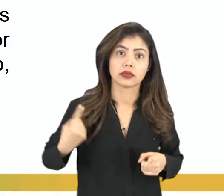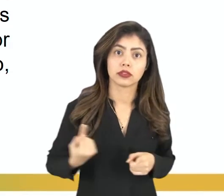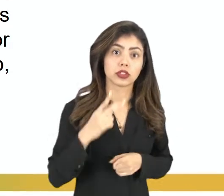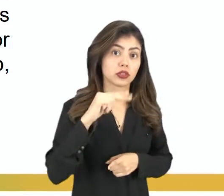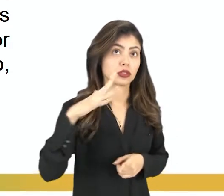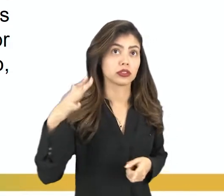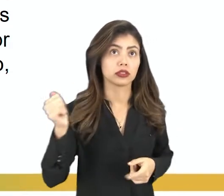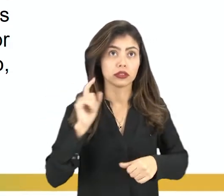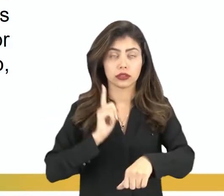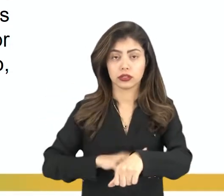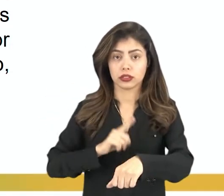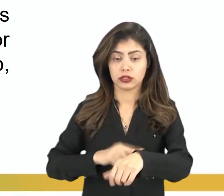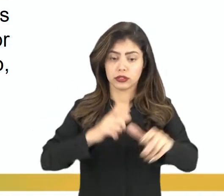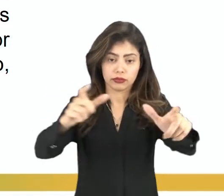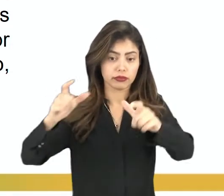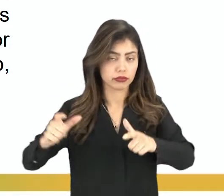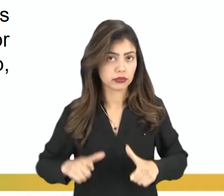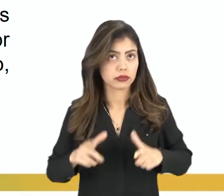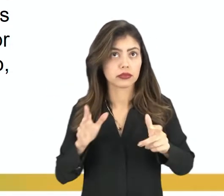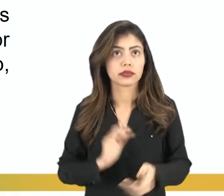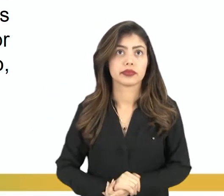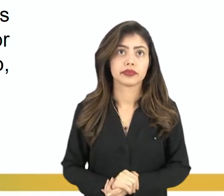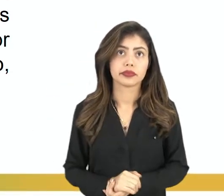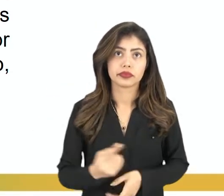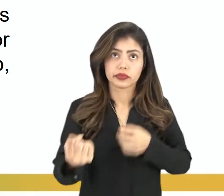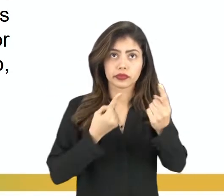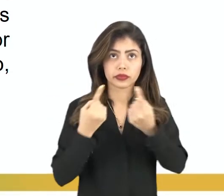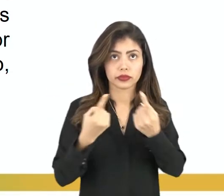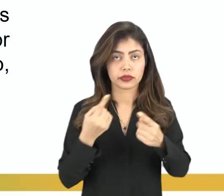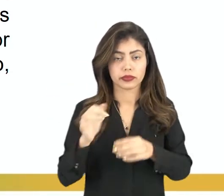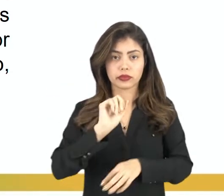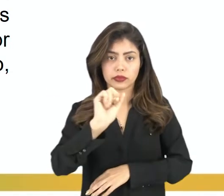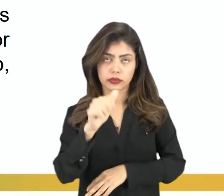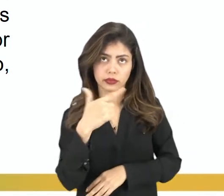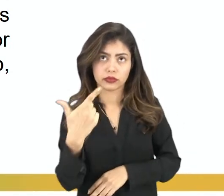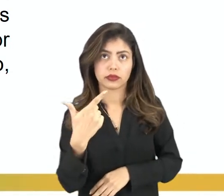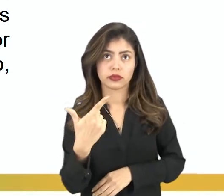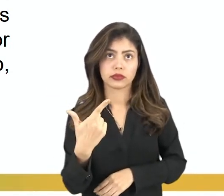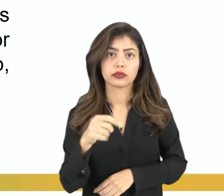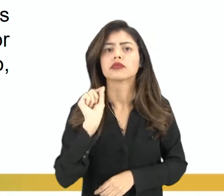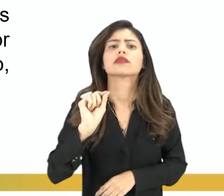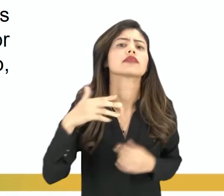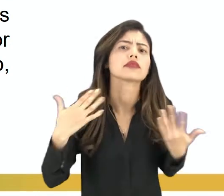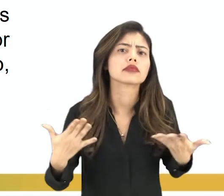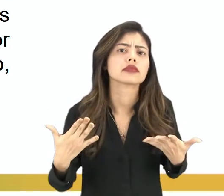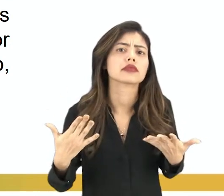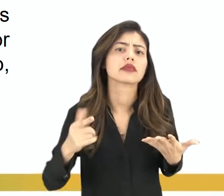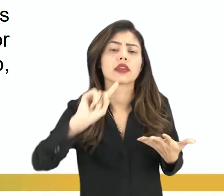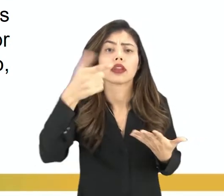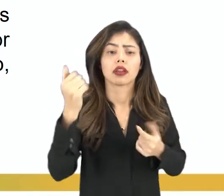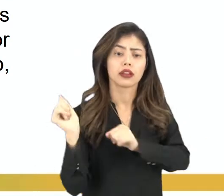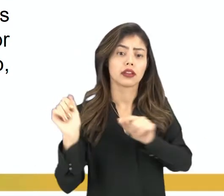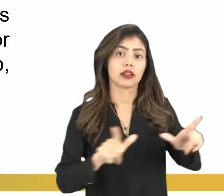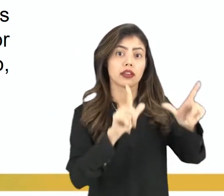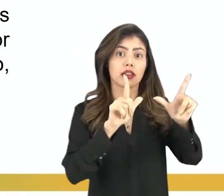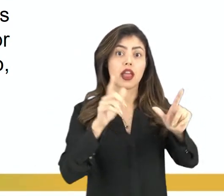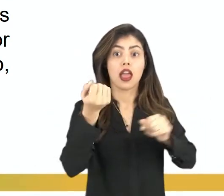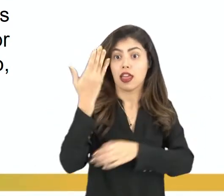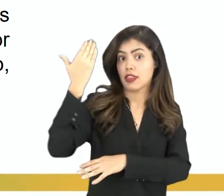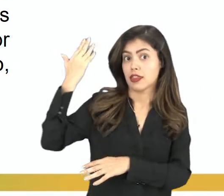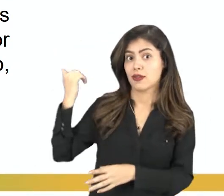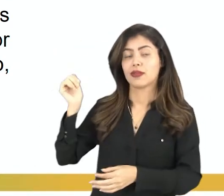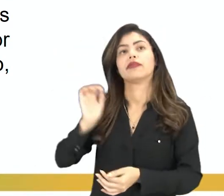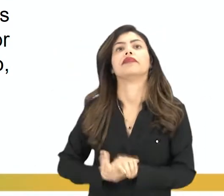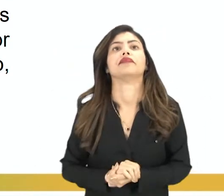no tempo e espaço. Ela dialoga com a audiência. Ela quem, gente? Lá no slide anterior, a arte, tá bom?